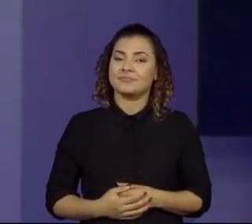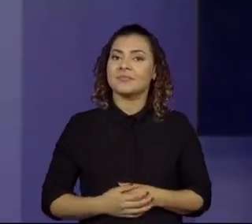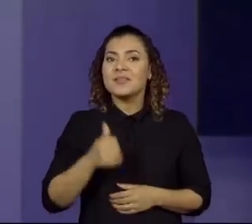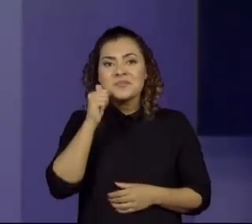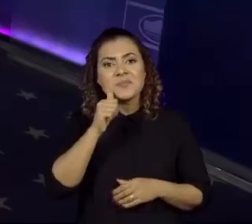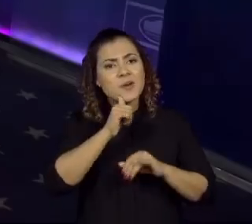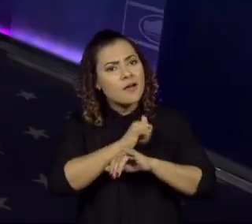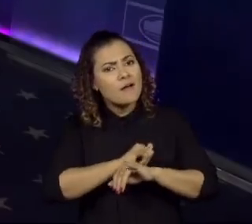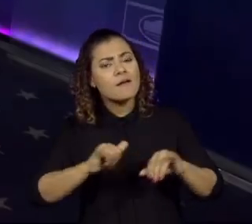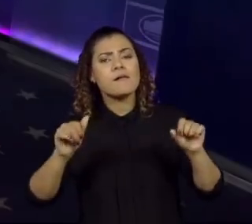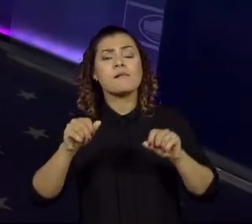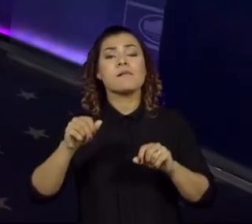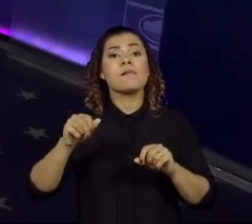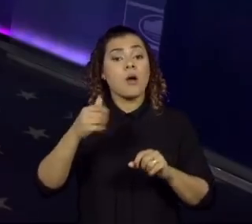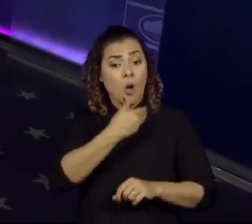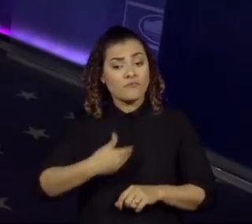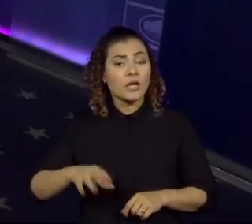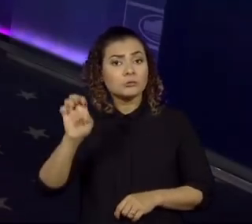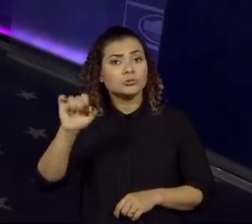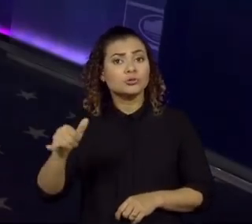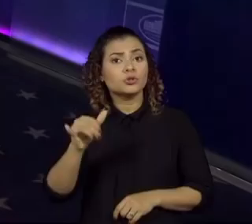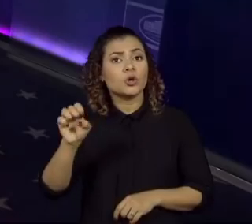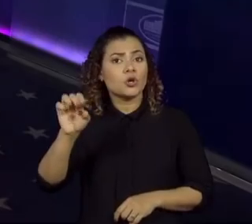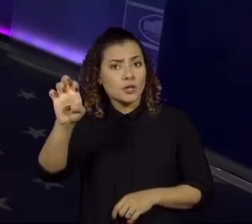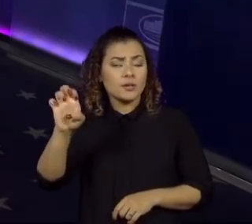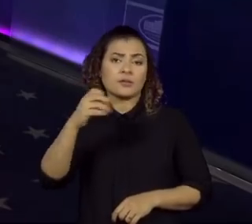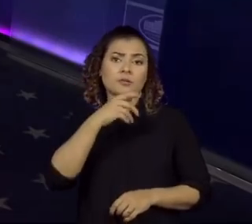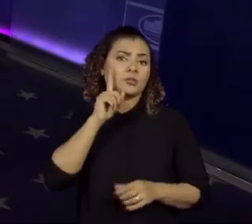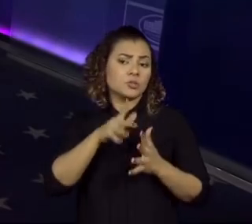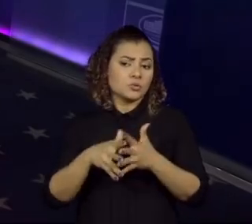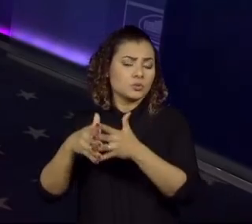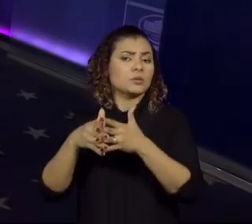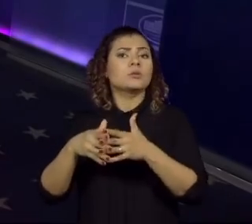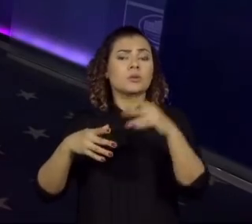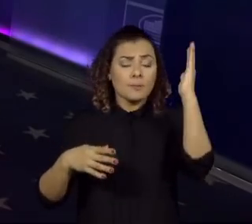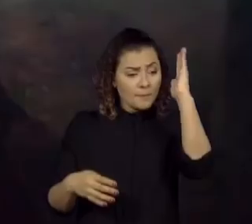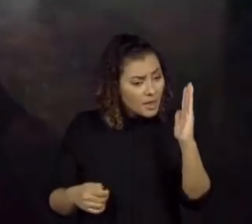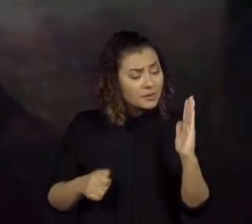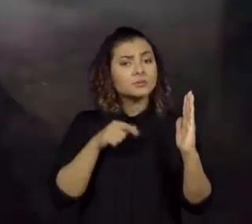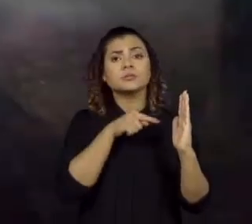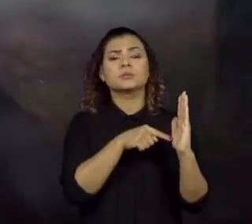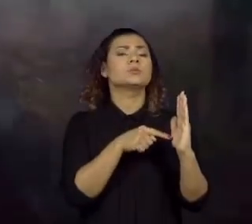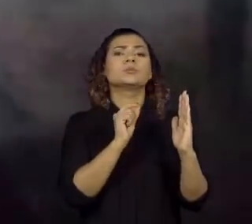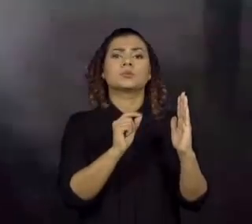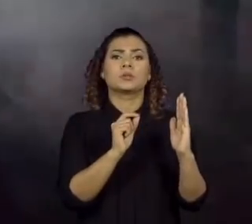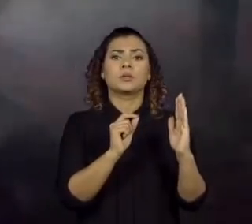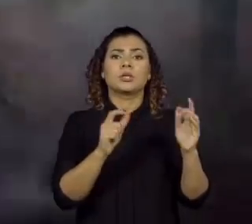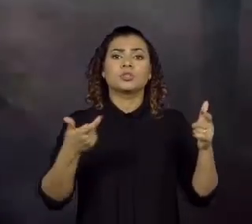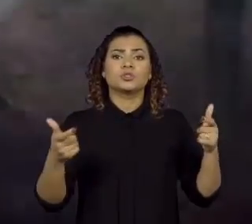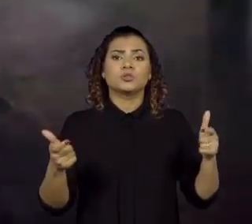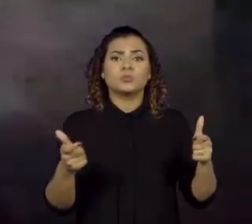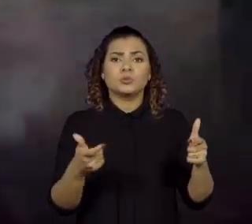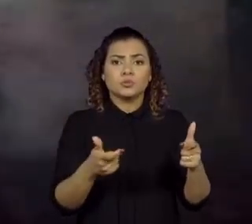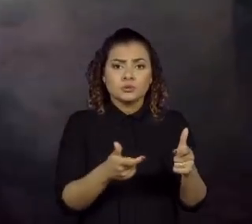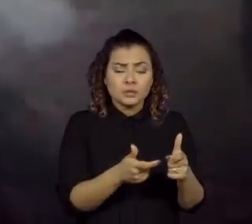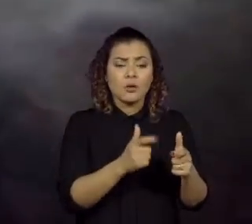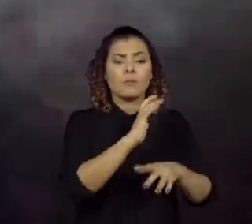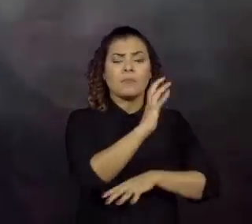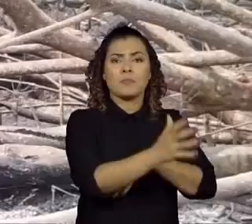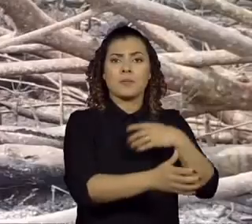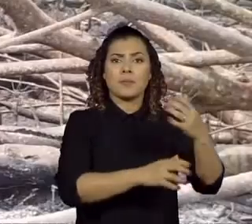que o governo norte-americano acredita ser possível que o nosso país registre queda na taxa de